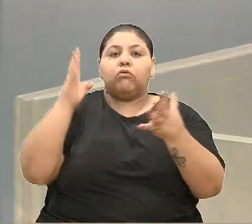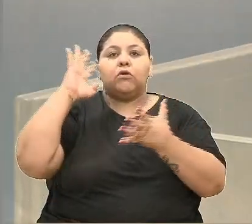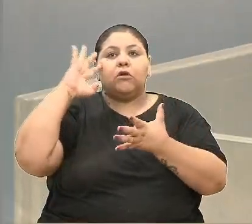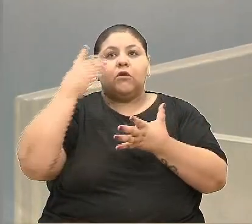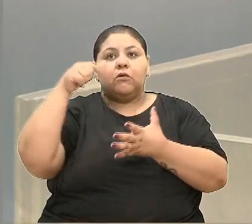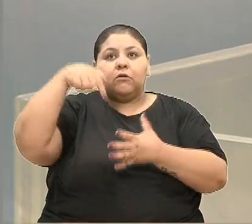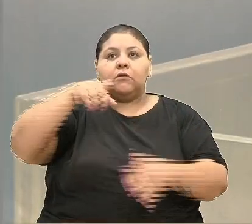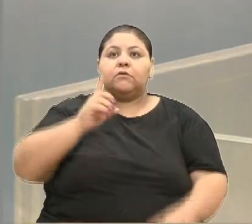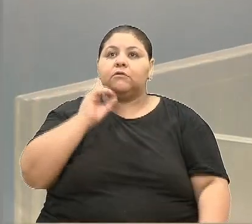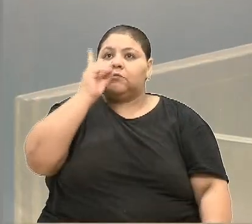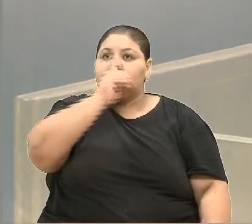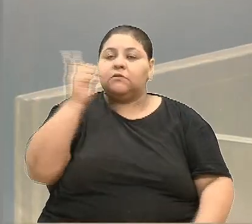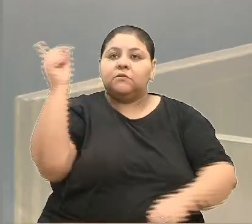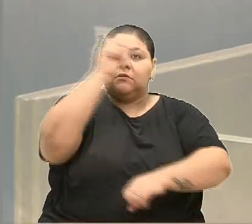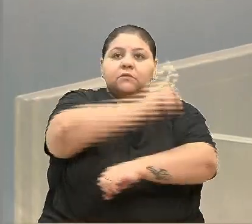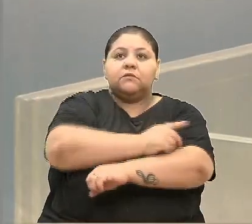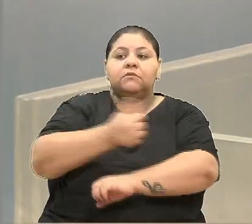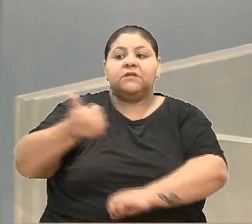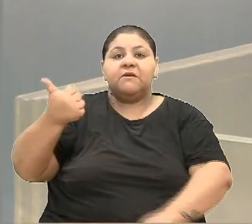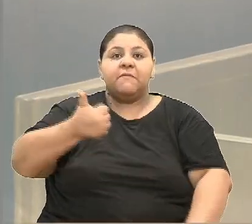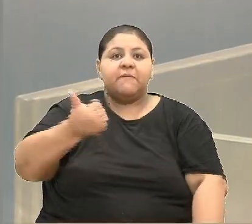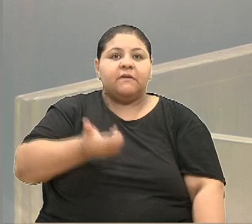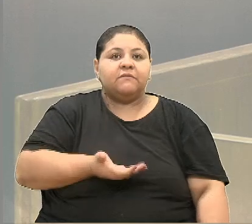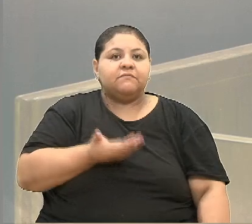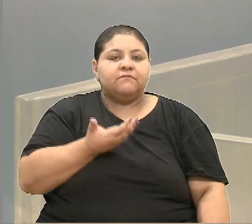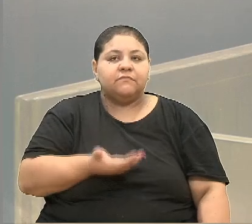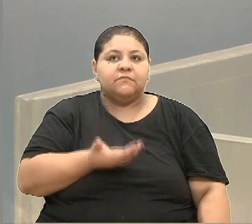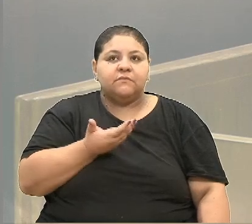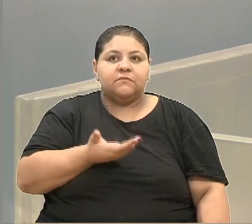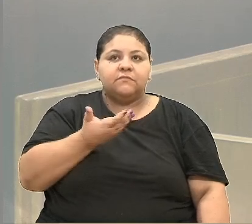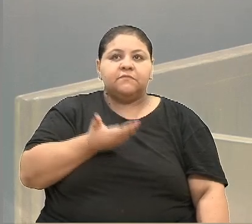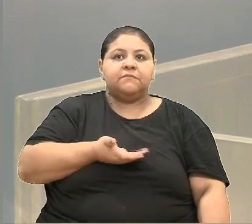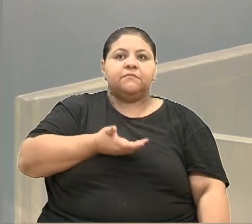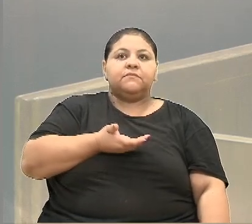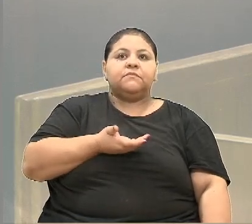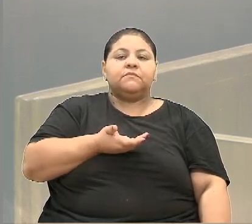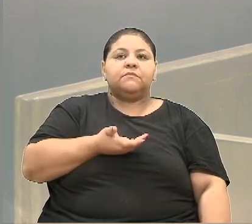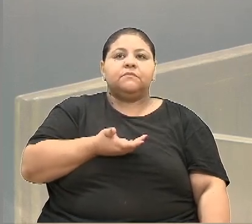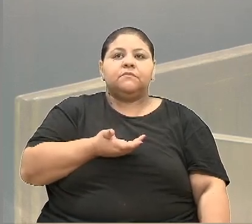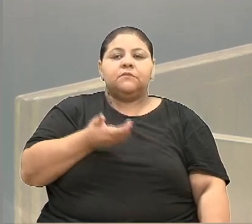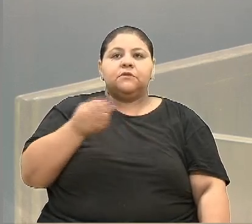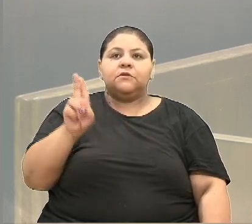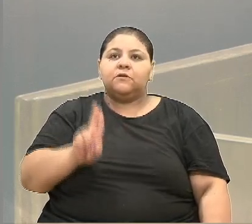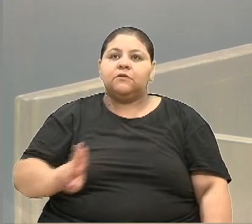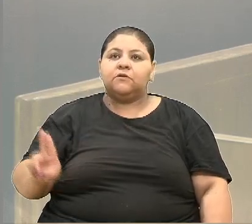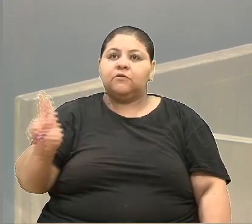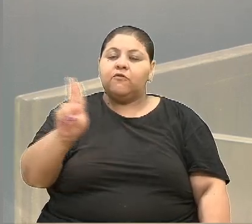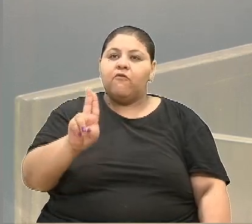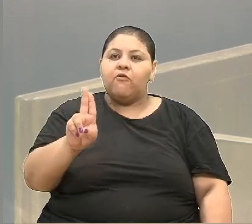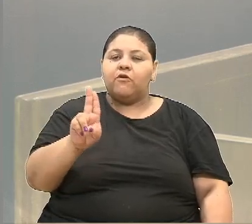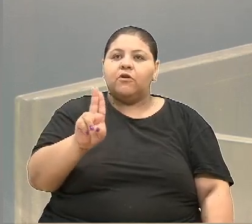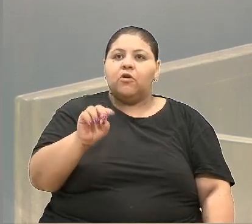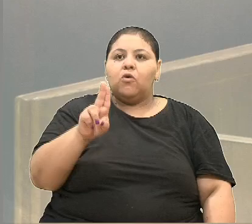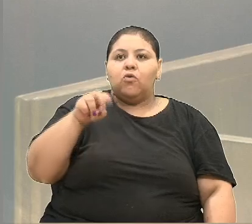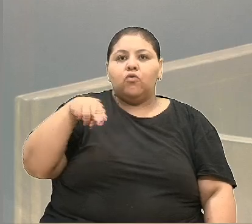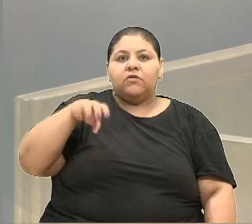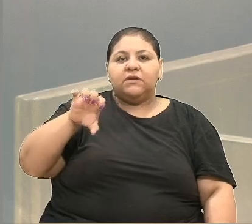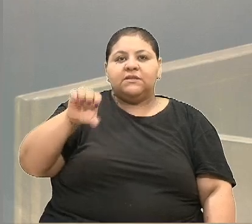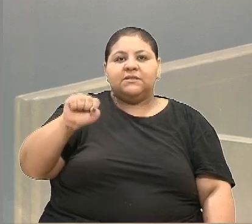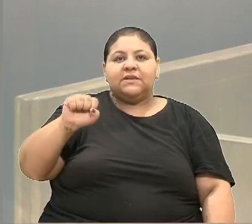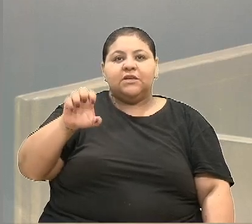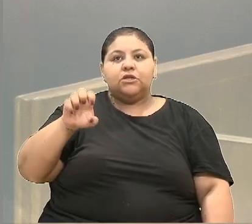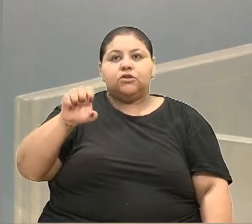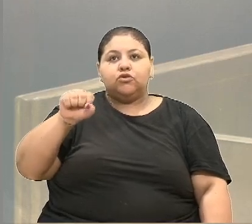nesse domingo, dia 1º de dezembro, na Universidade Unicesumar, que fica na 18 do Forte, bem